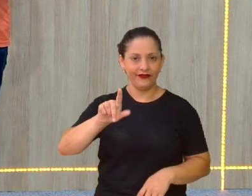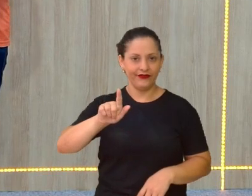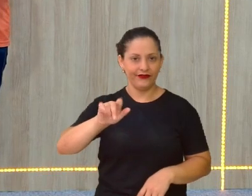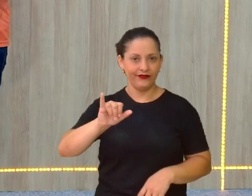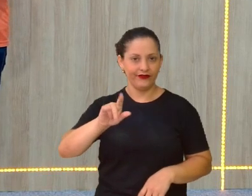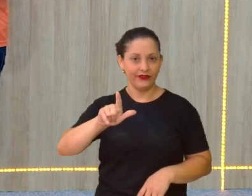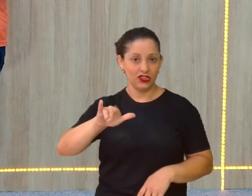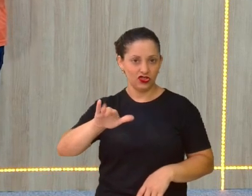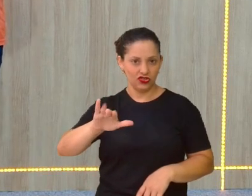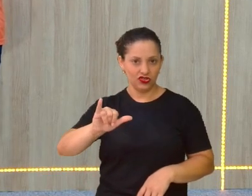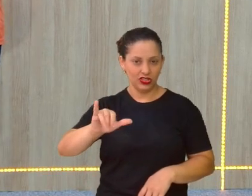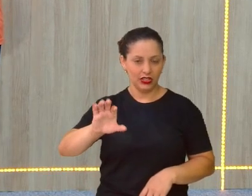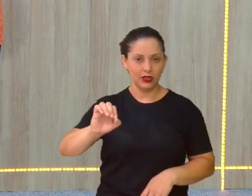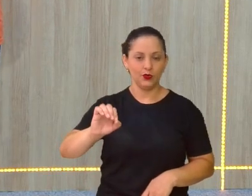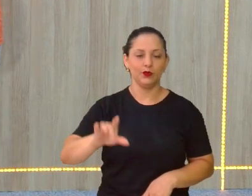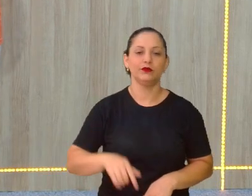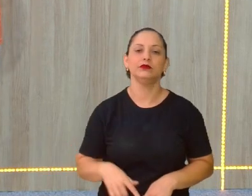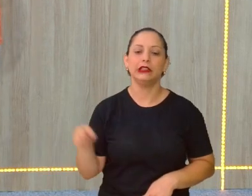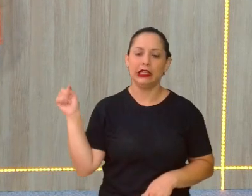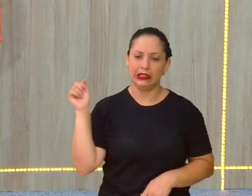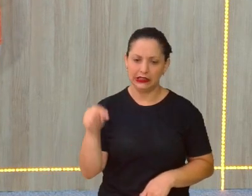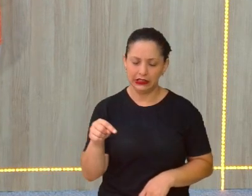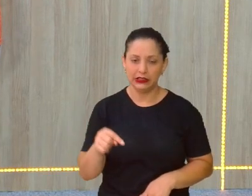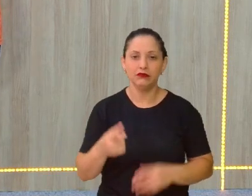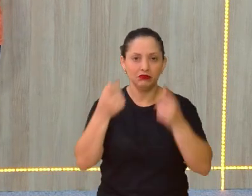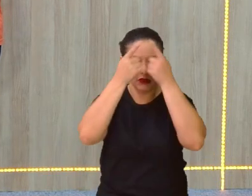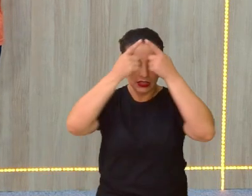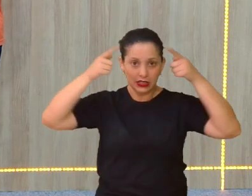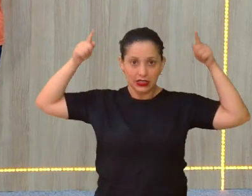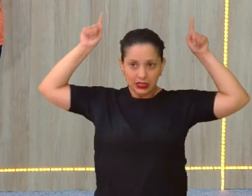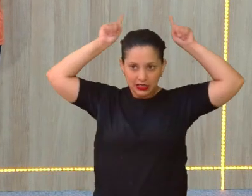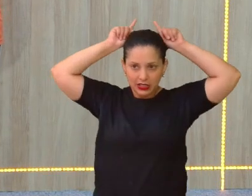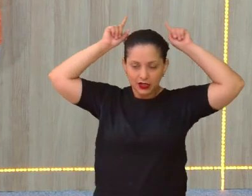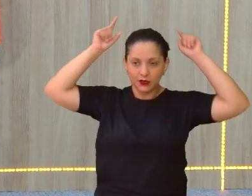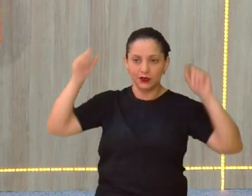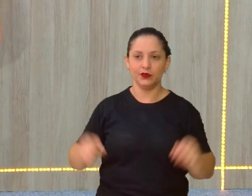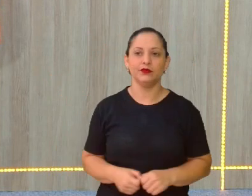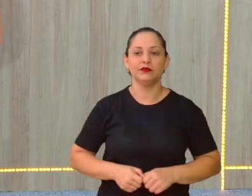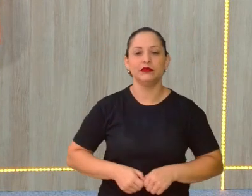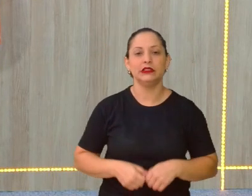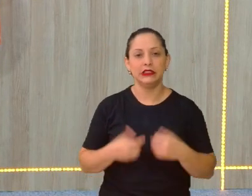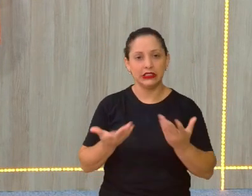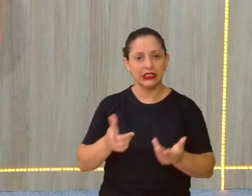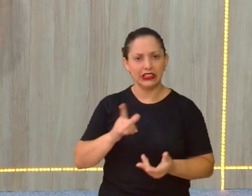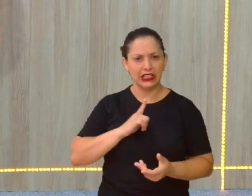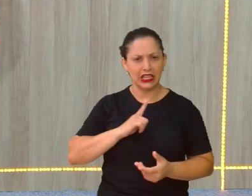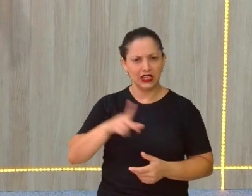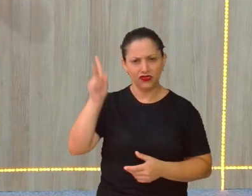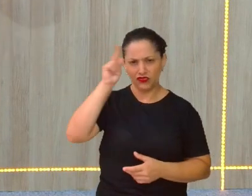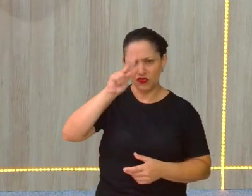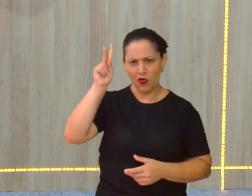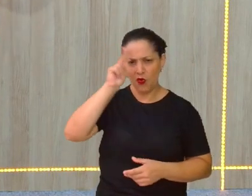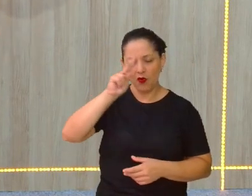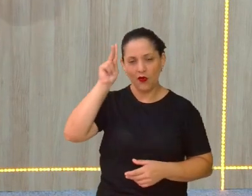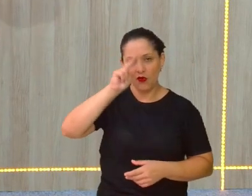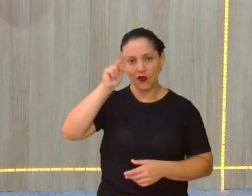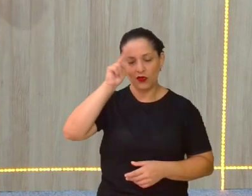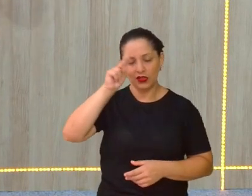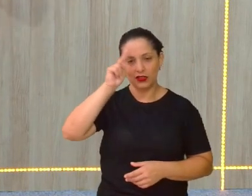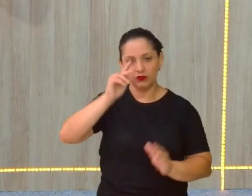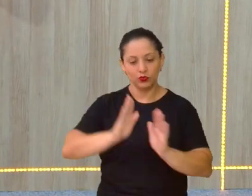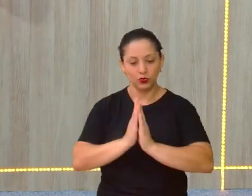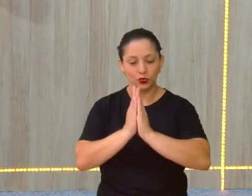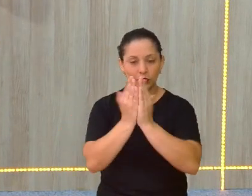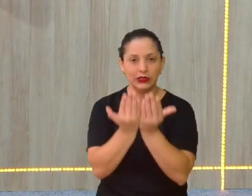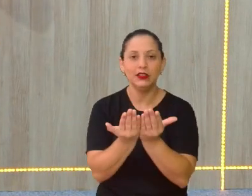memória, está ali conduzindo, né, o Dante, né, no livro A Divina Comédia, né, na sua